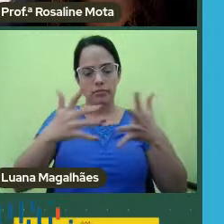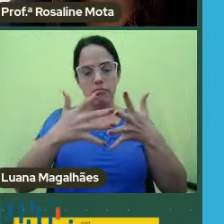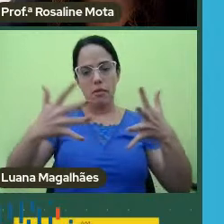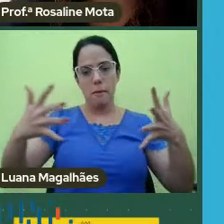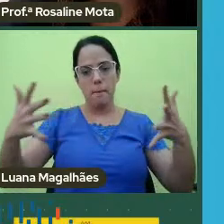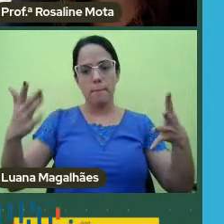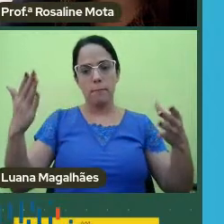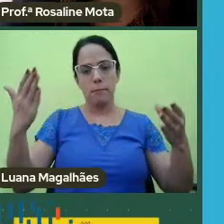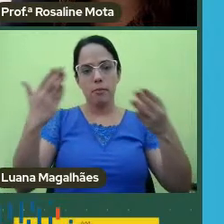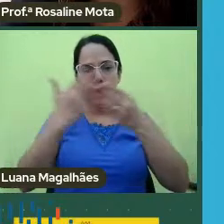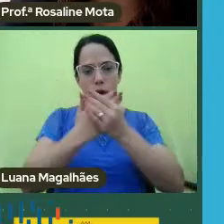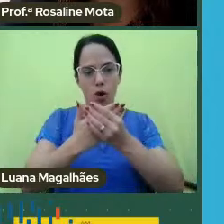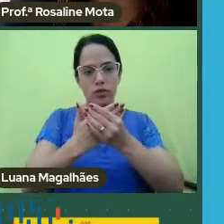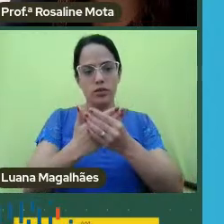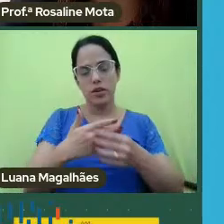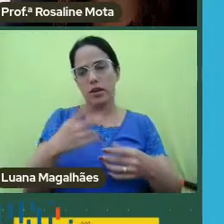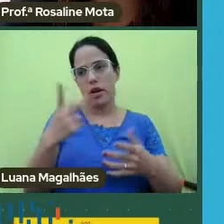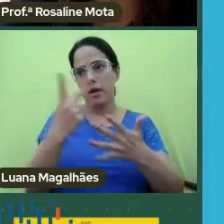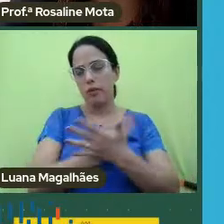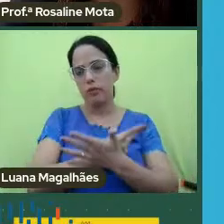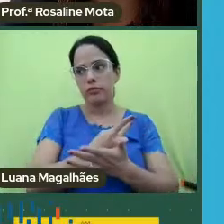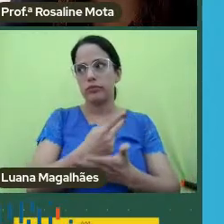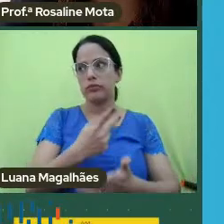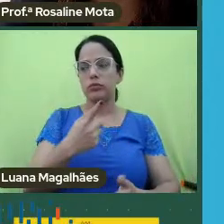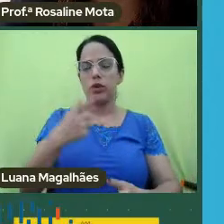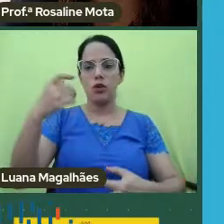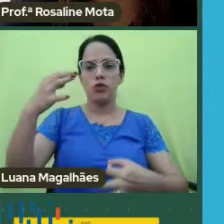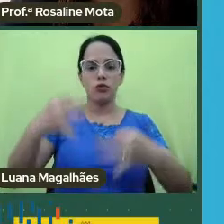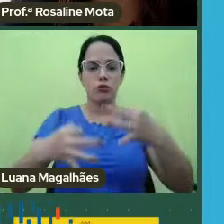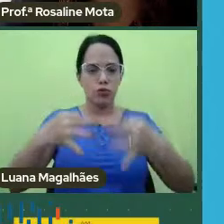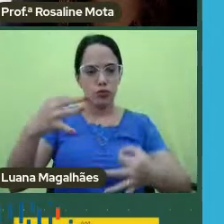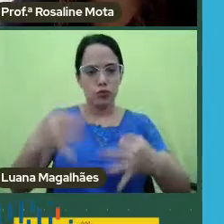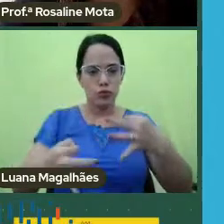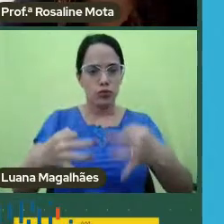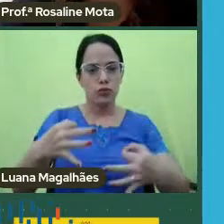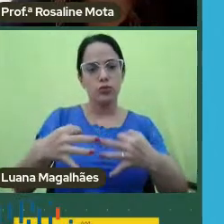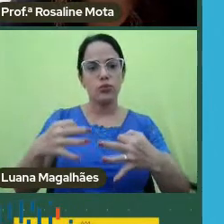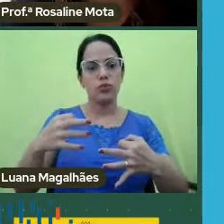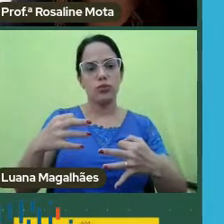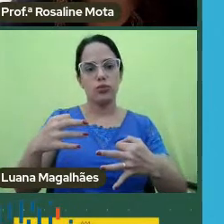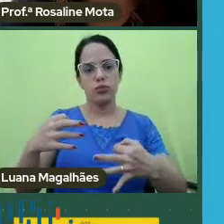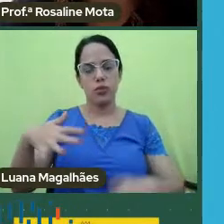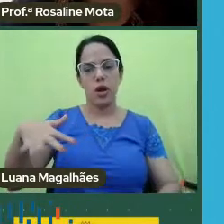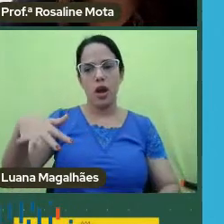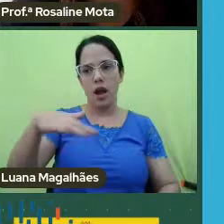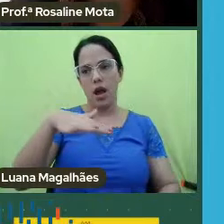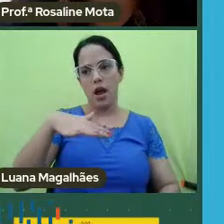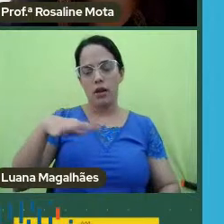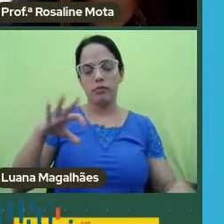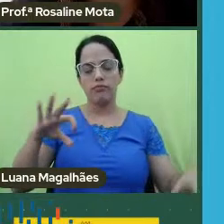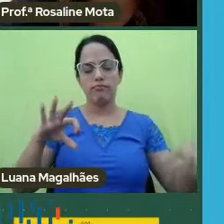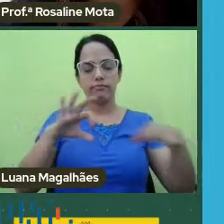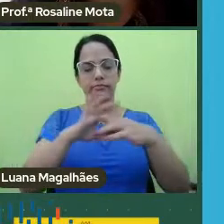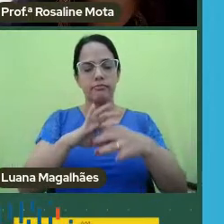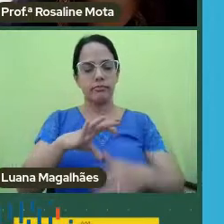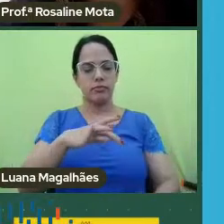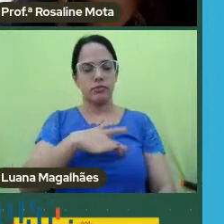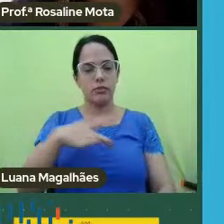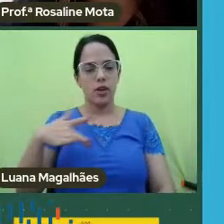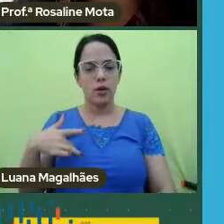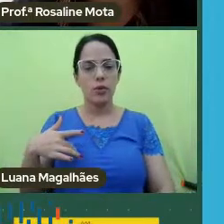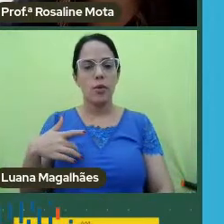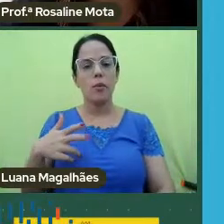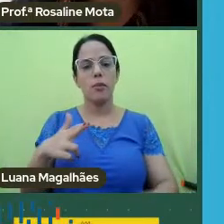de processos daquilo que a gente chama hoje de judicialização na área da saúde, né? E o prontuário, ele tem que